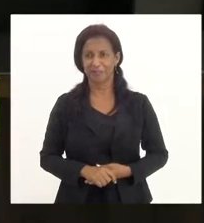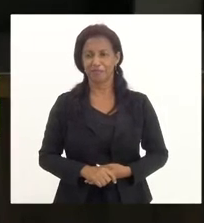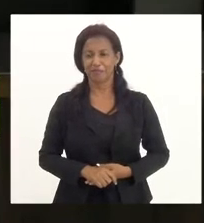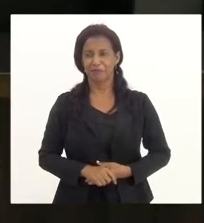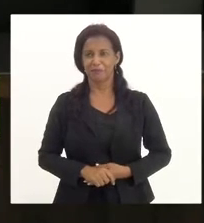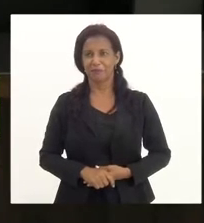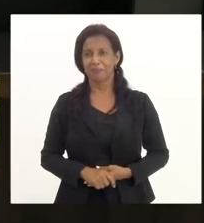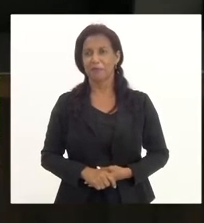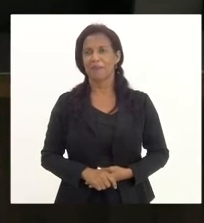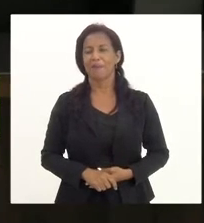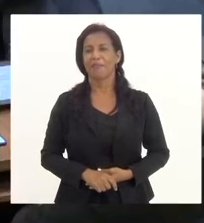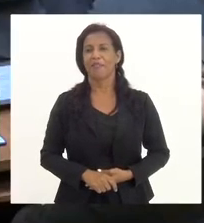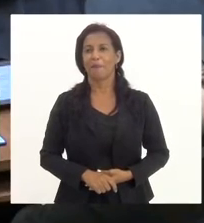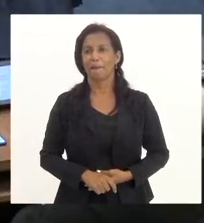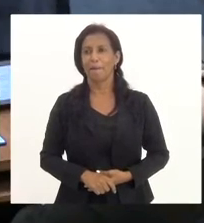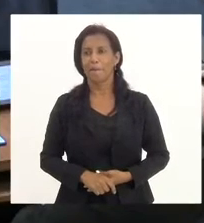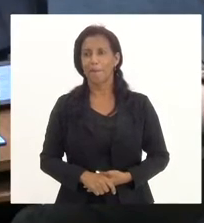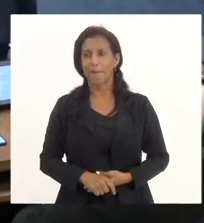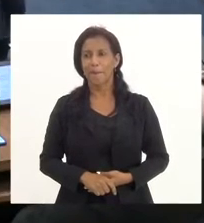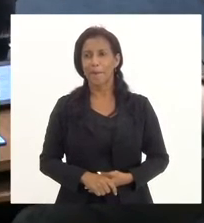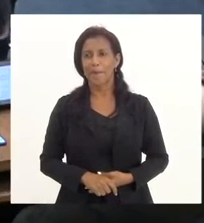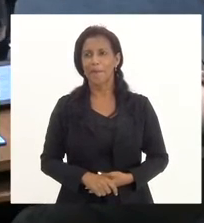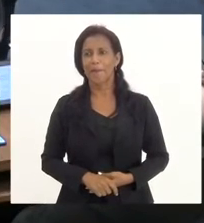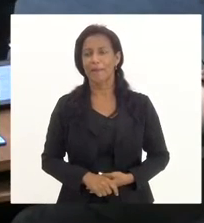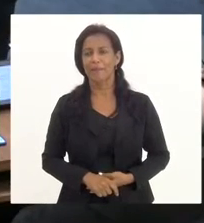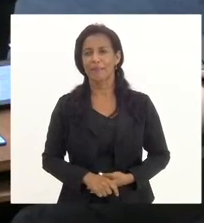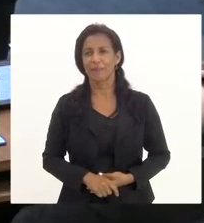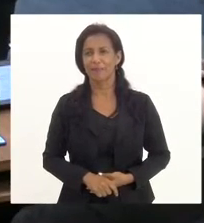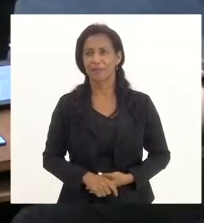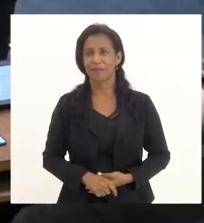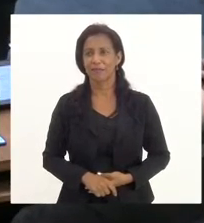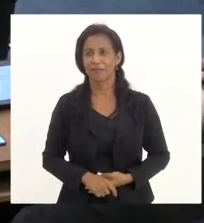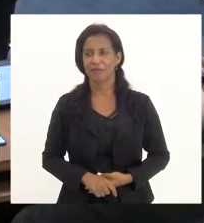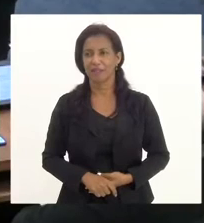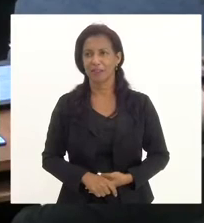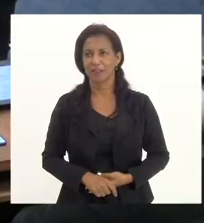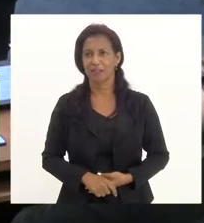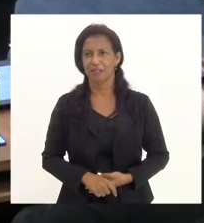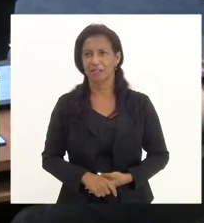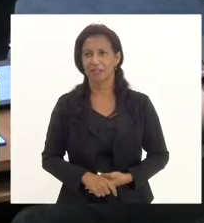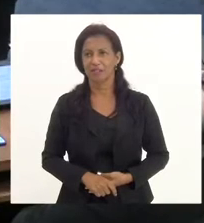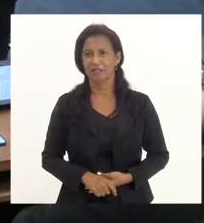o bom é